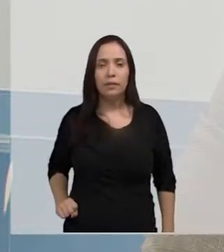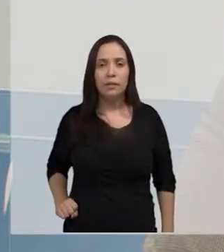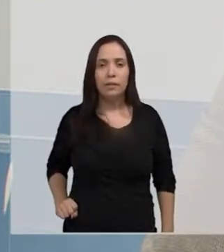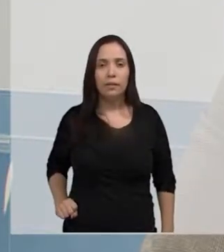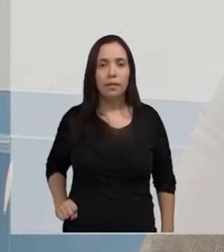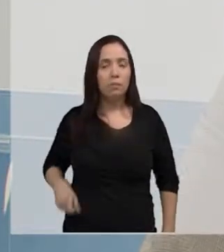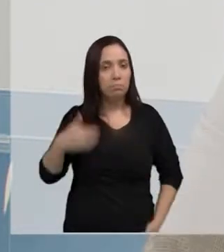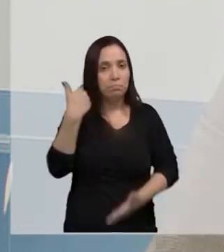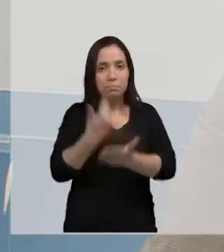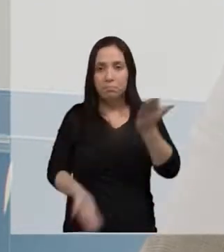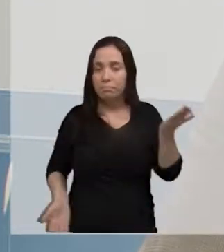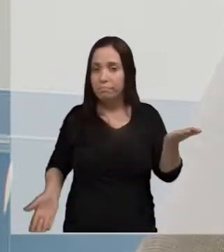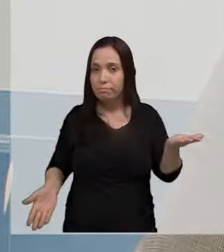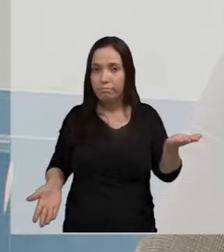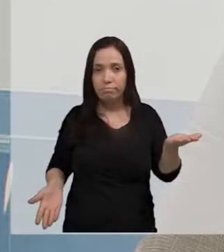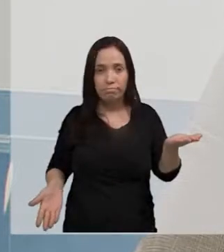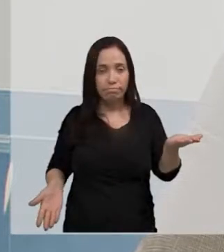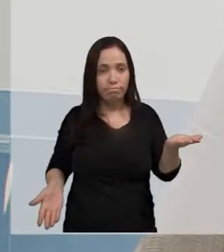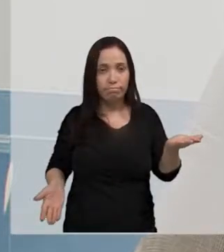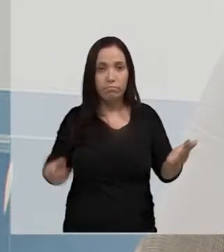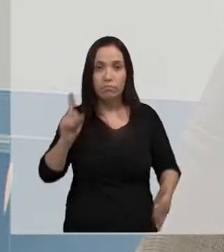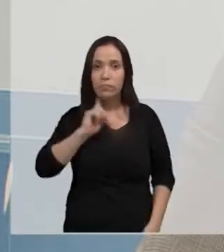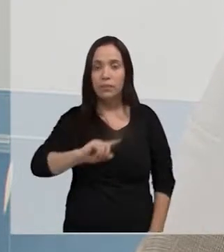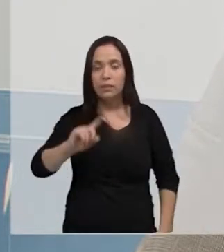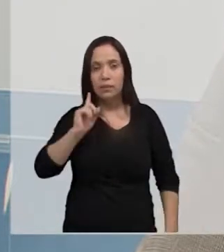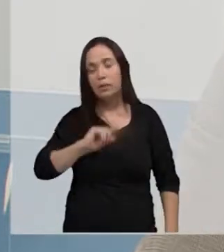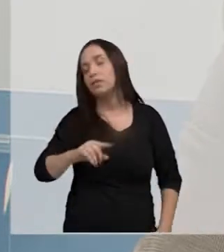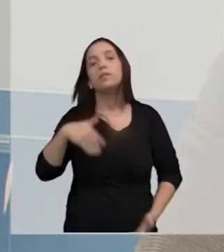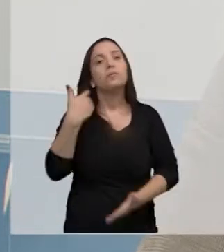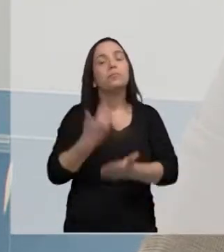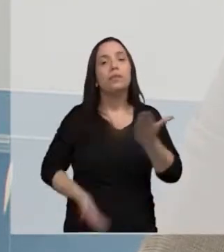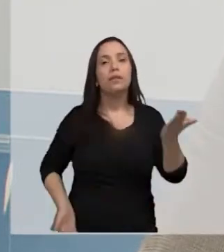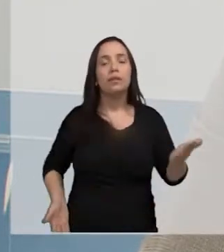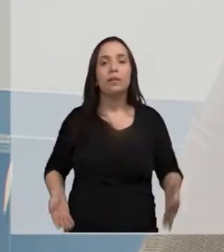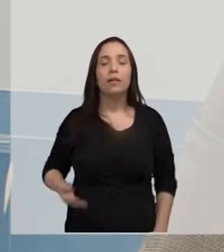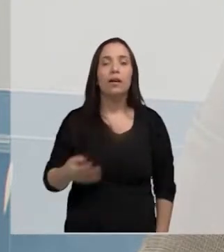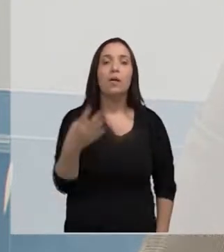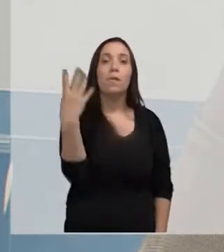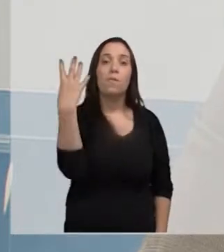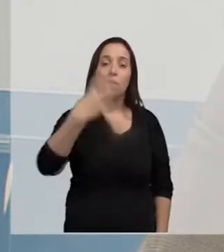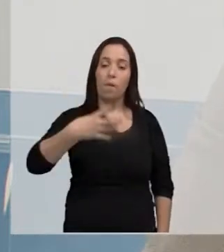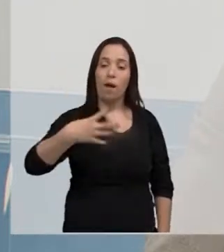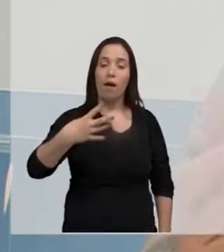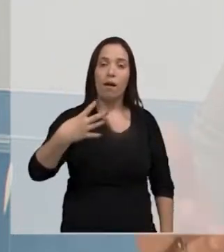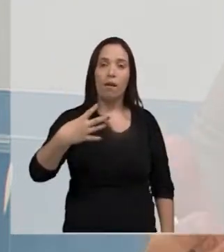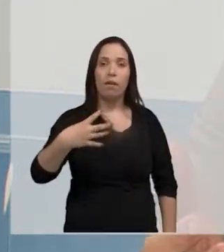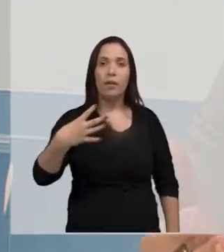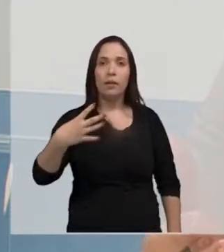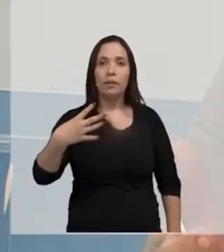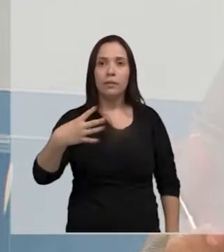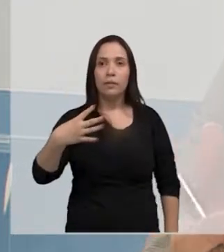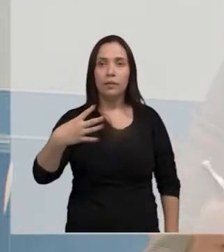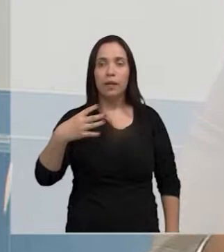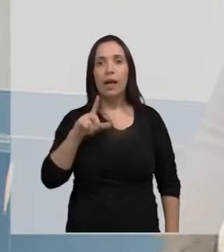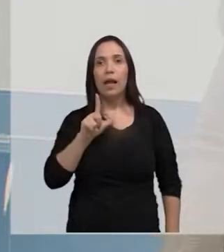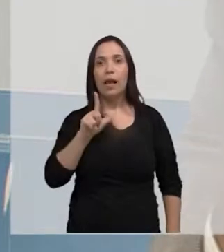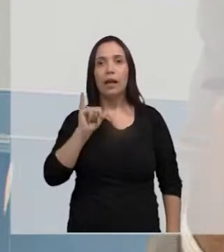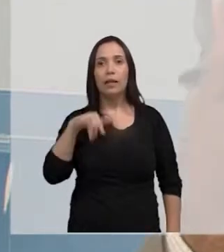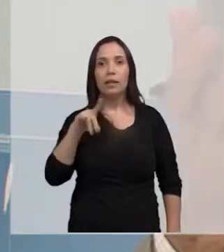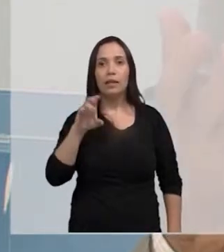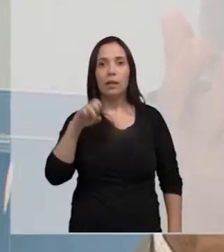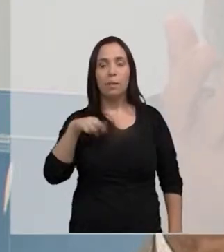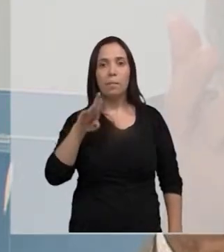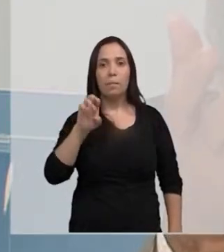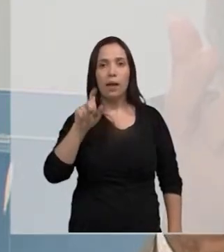ao Senado, ficou fora. Foi para Minas Gerais. Em terceiro lugar, foi... Não, ela ficou em quarto lugar. O senhor